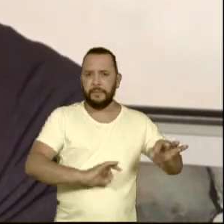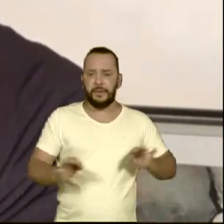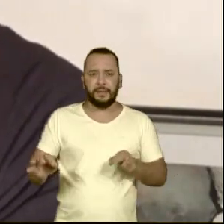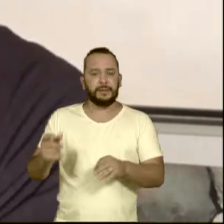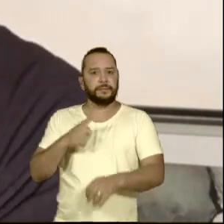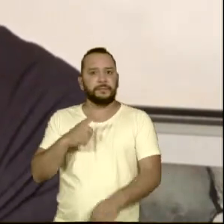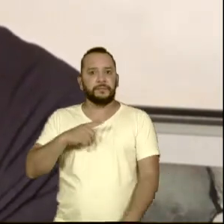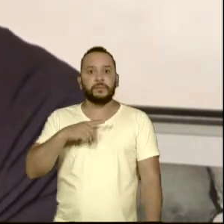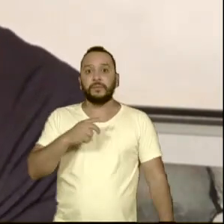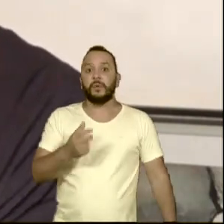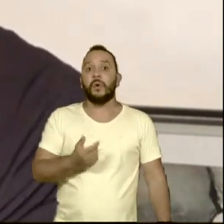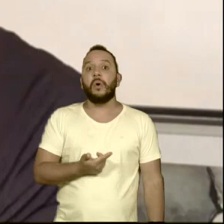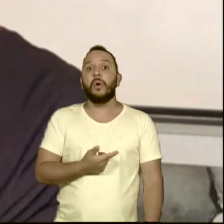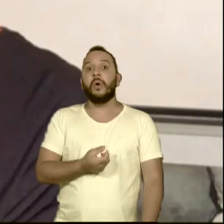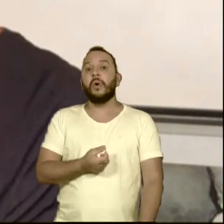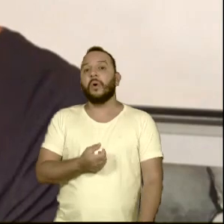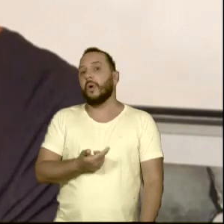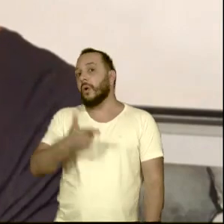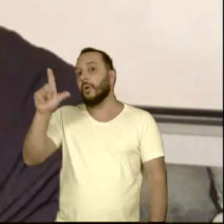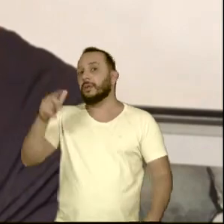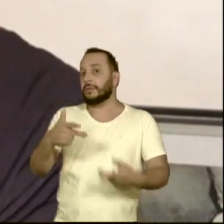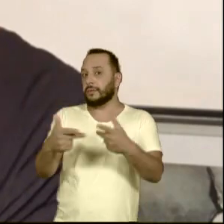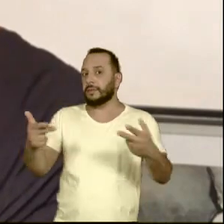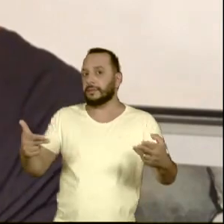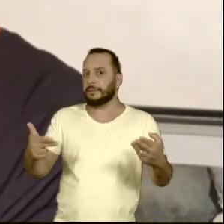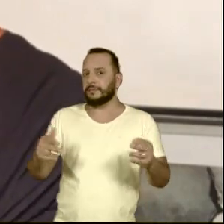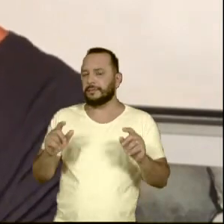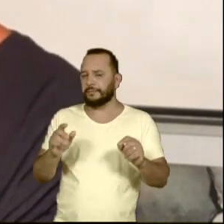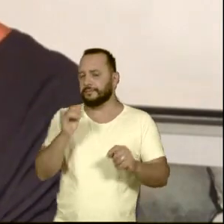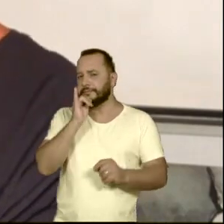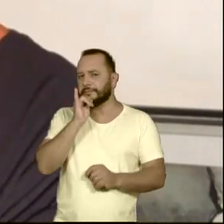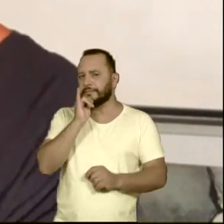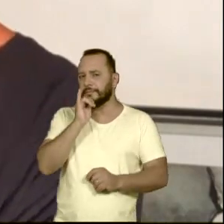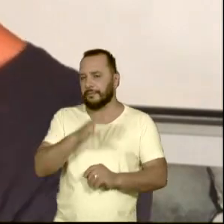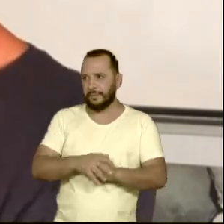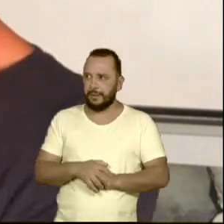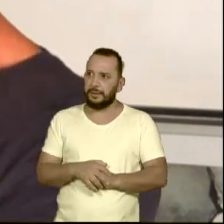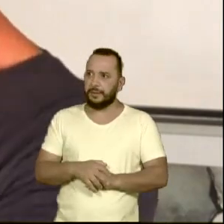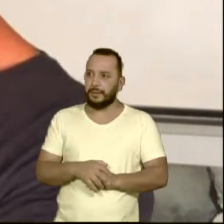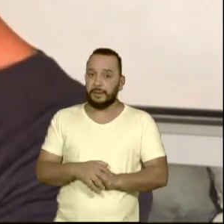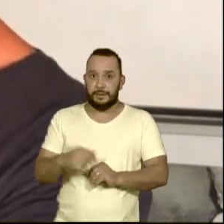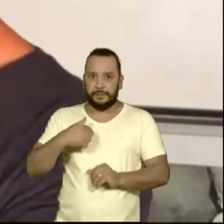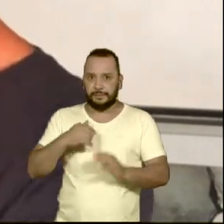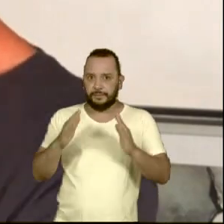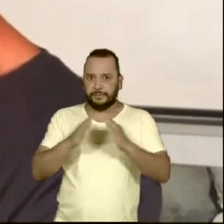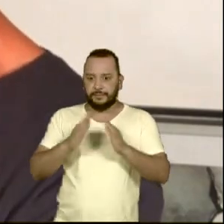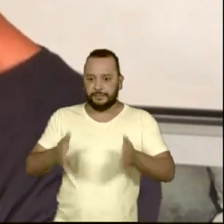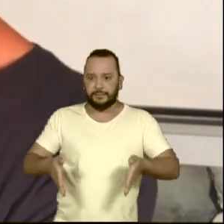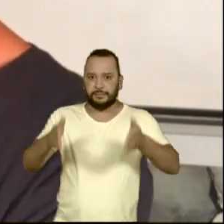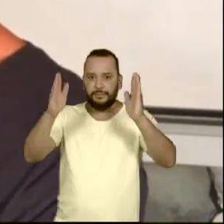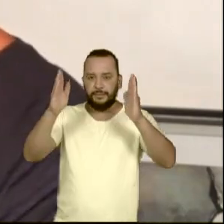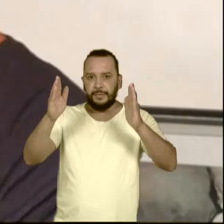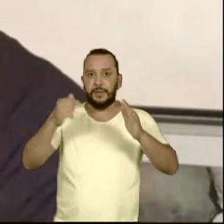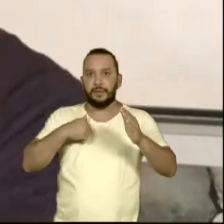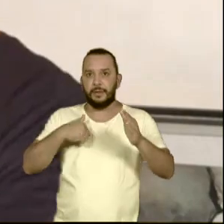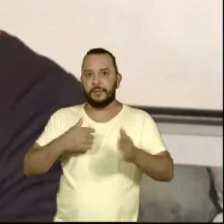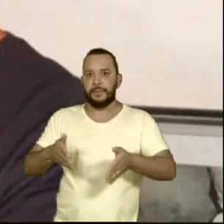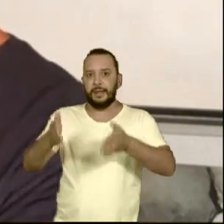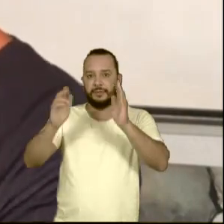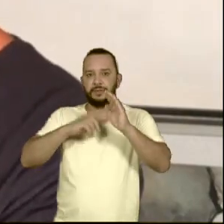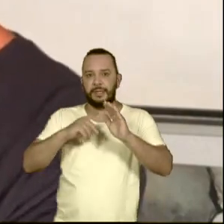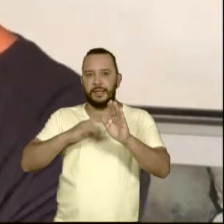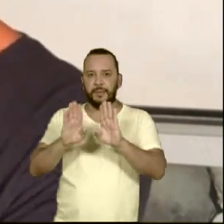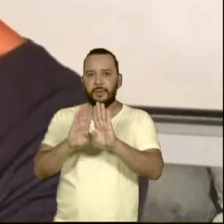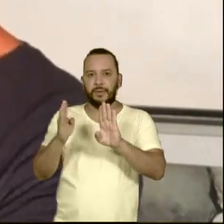outros elementos inesperados, né? O eu quero dizer com isso? Eu falo, gente, o cara mora num prédio, o prédio tem um saguão, o saguão tem um